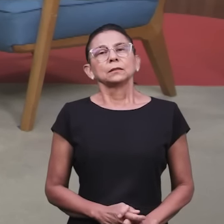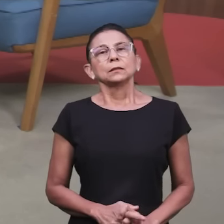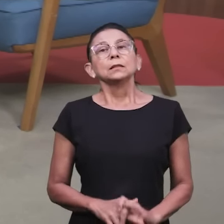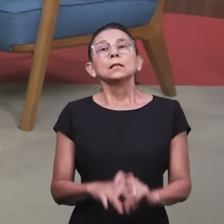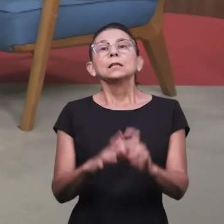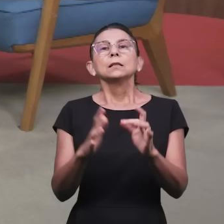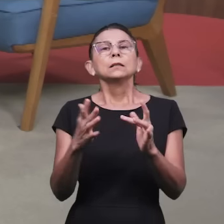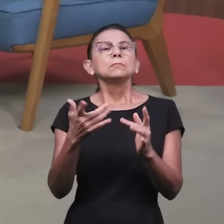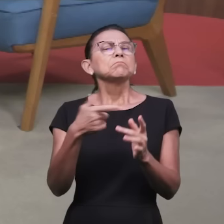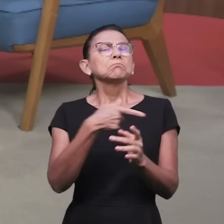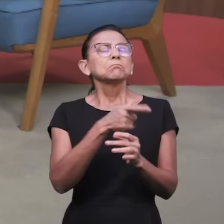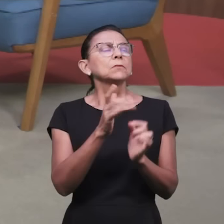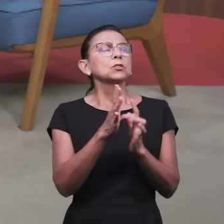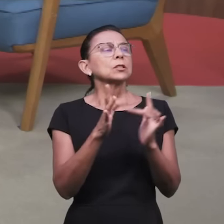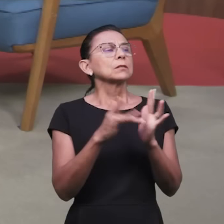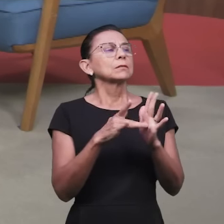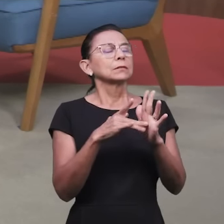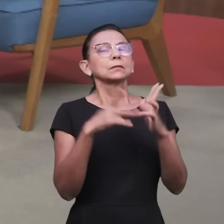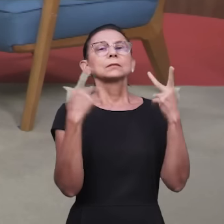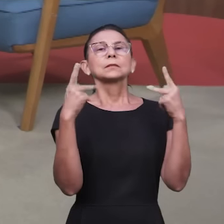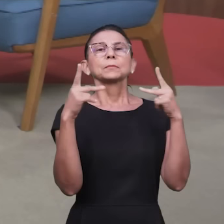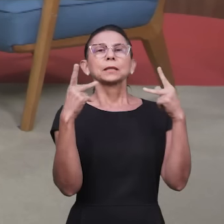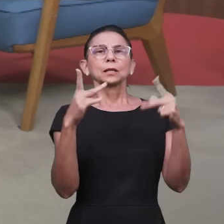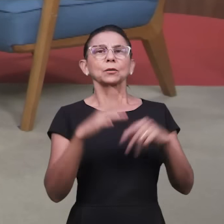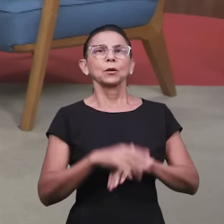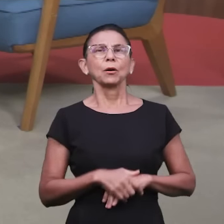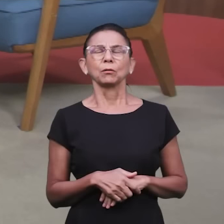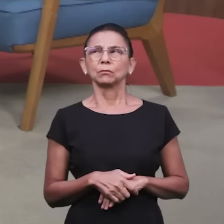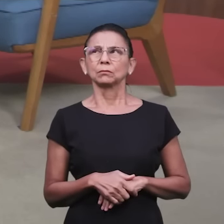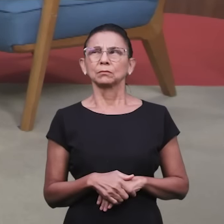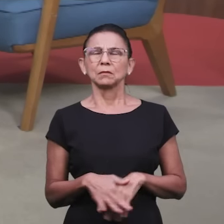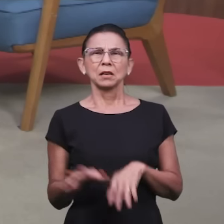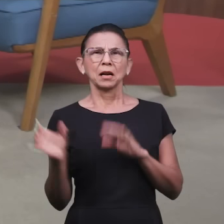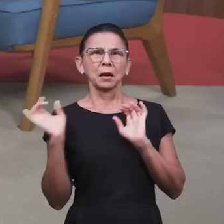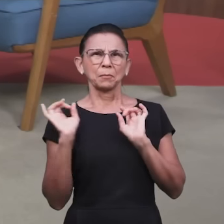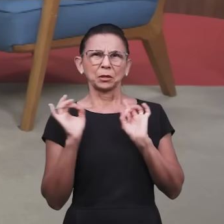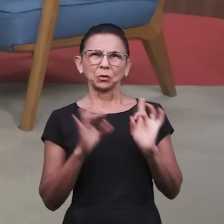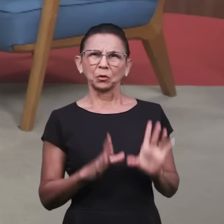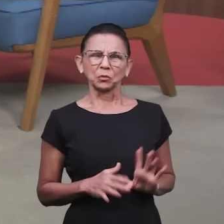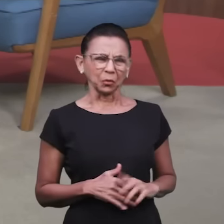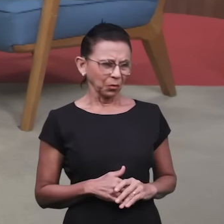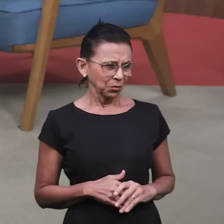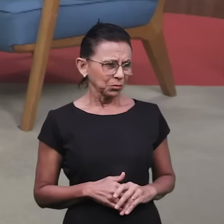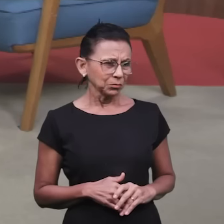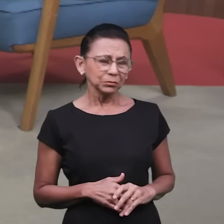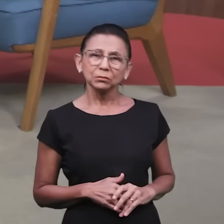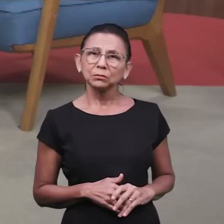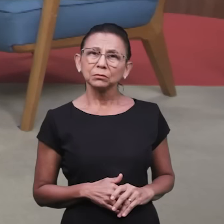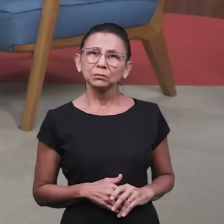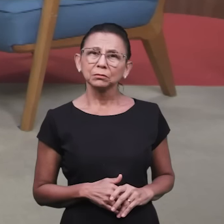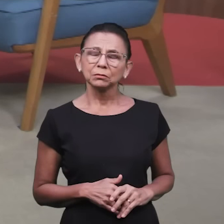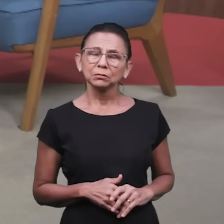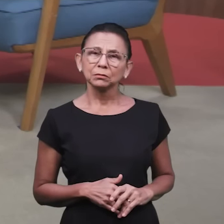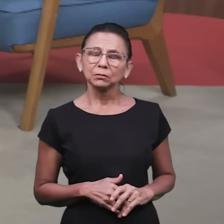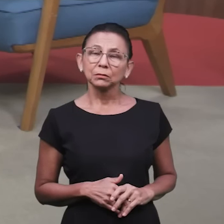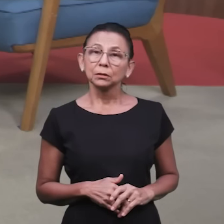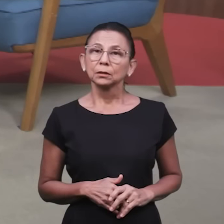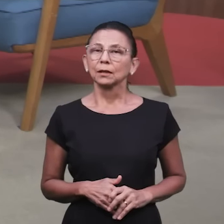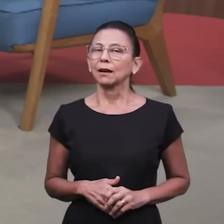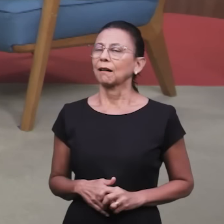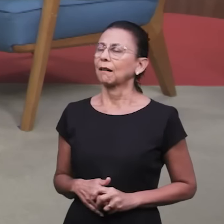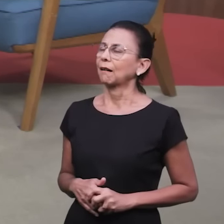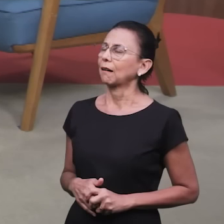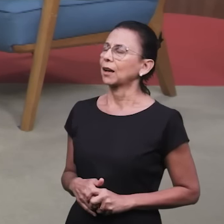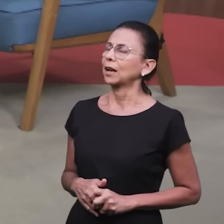que você pregou, ele te largou? Que amado é esse? Não tem outros que